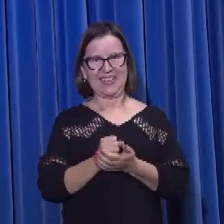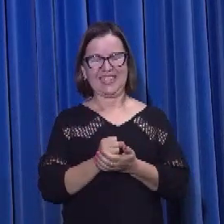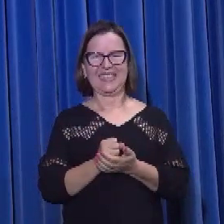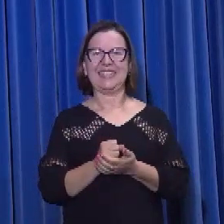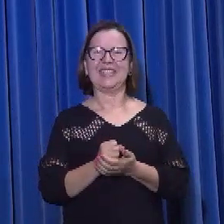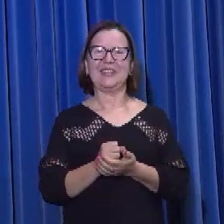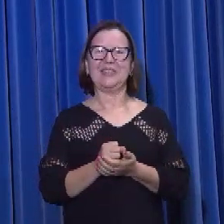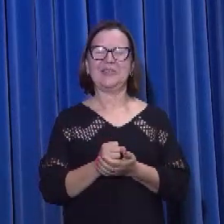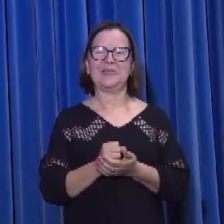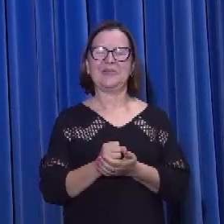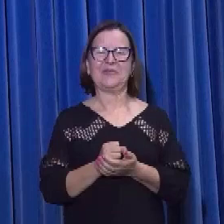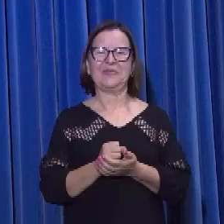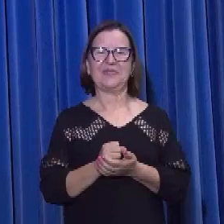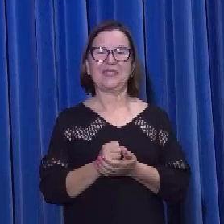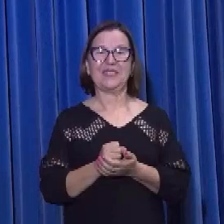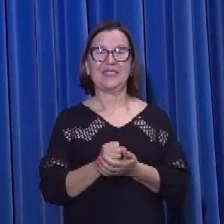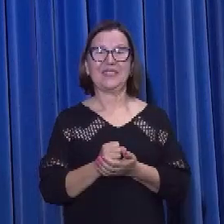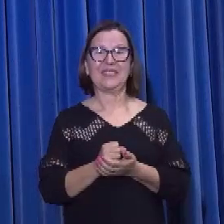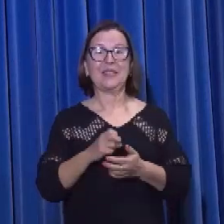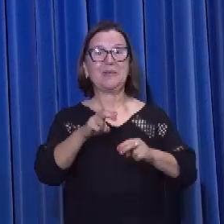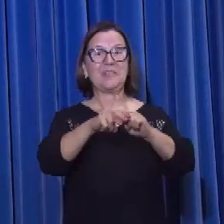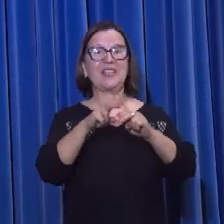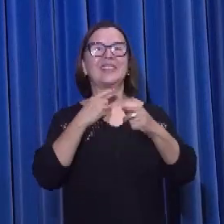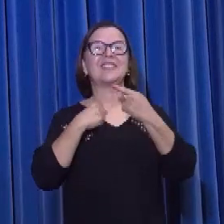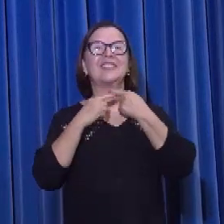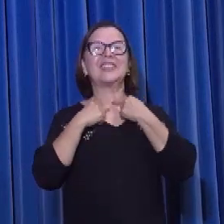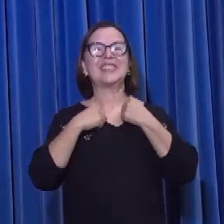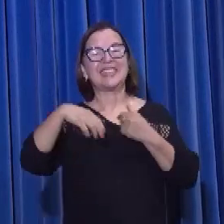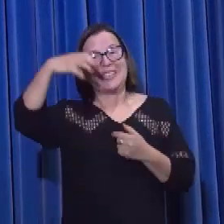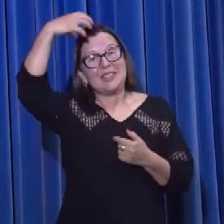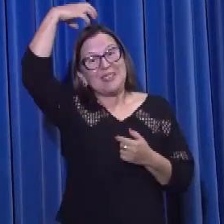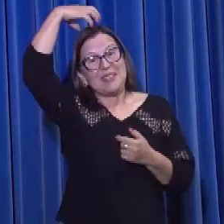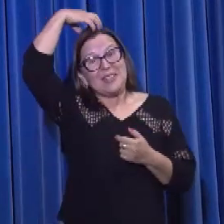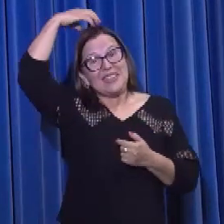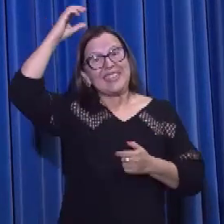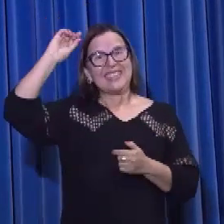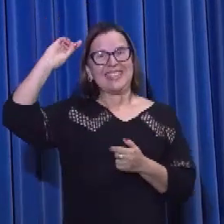da vontade soberana, vontade essa